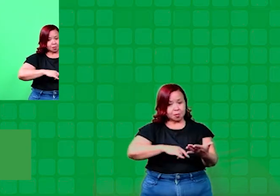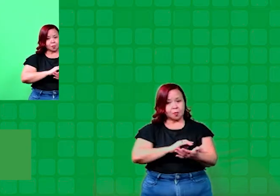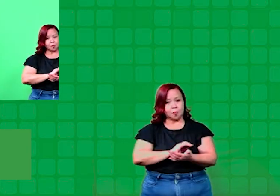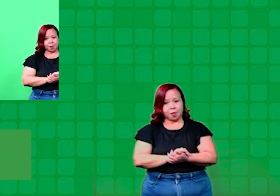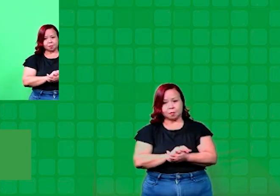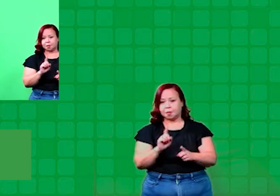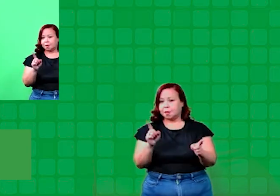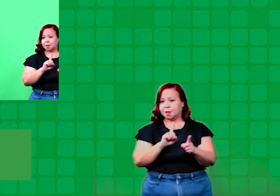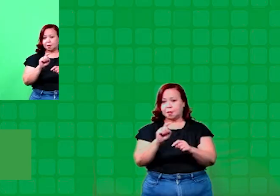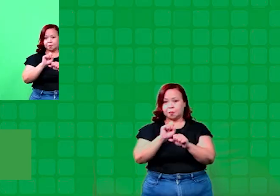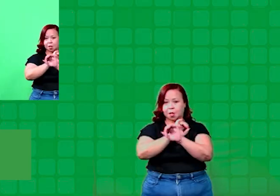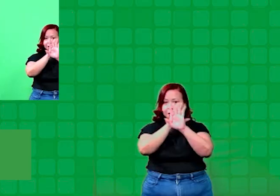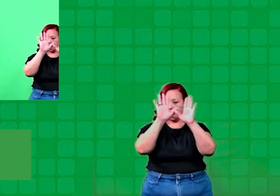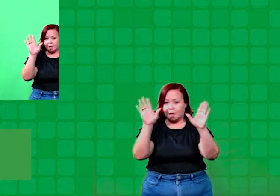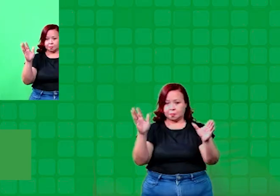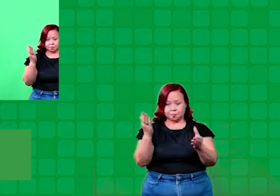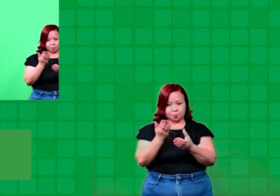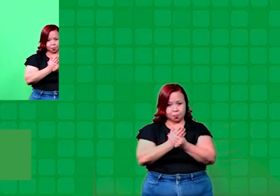do processo.